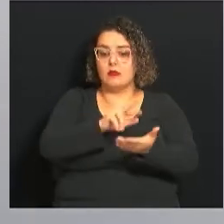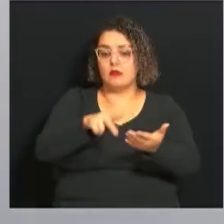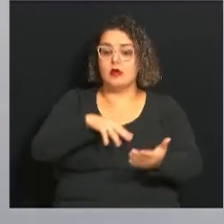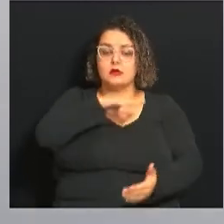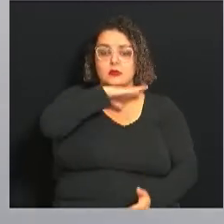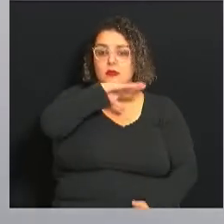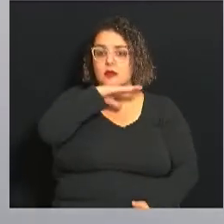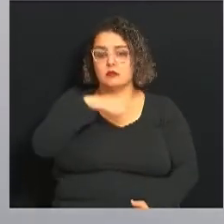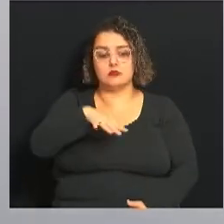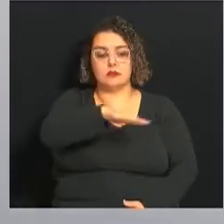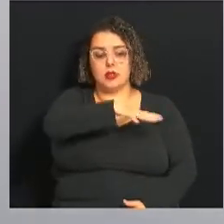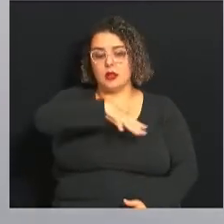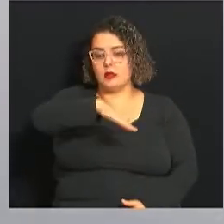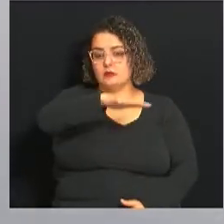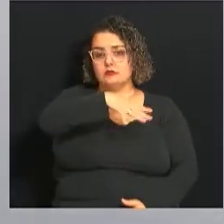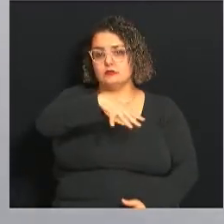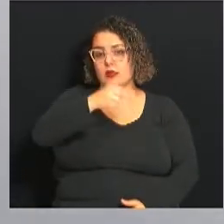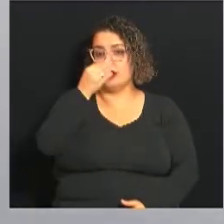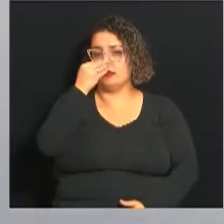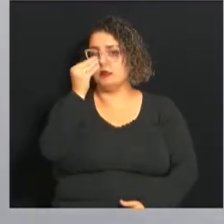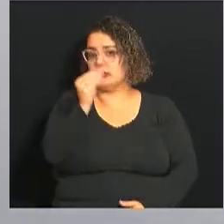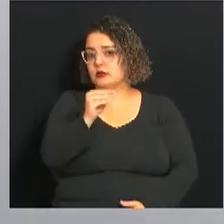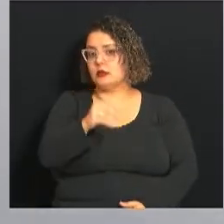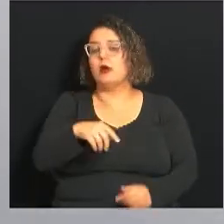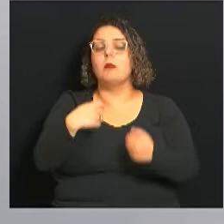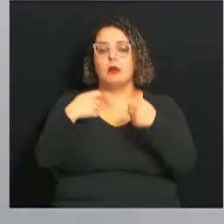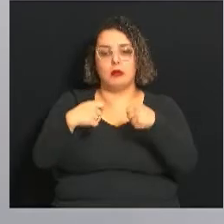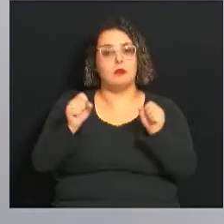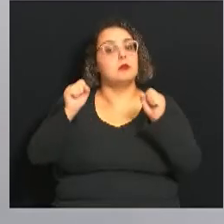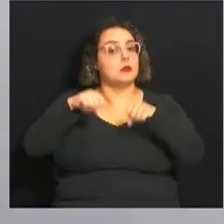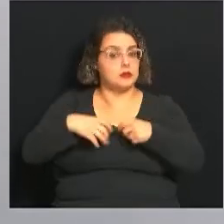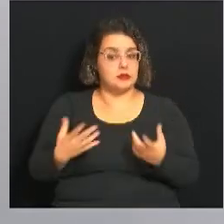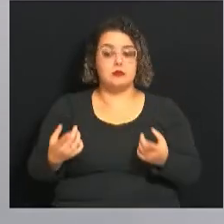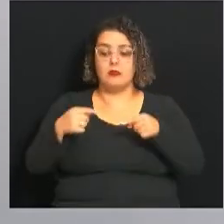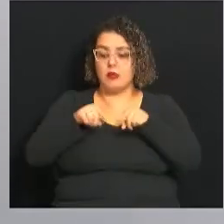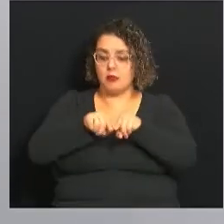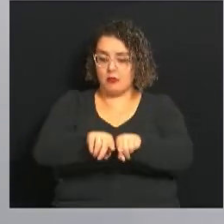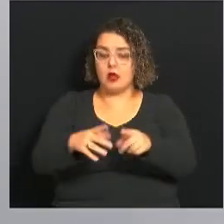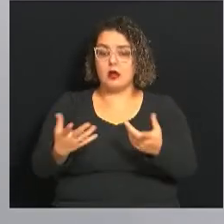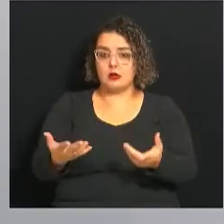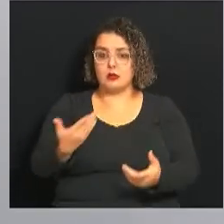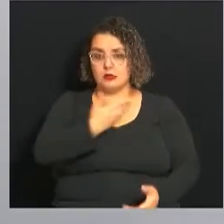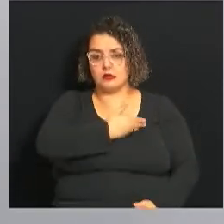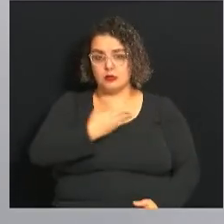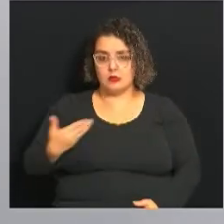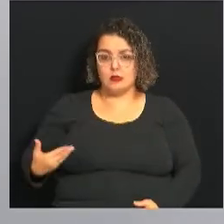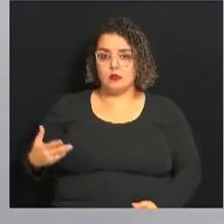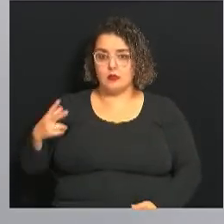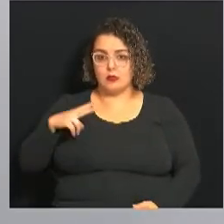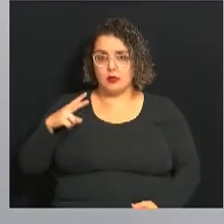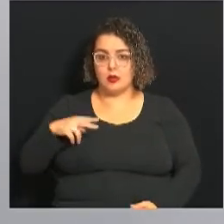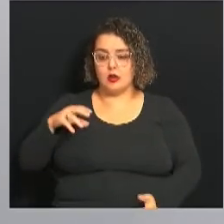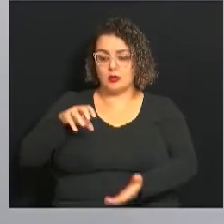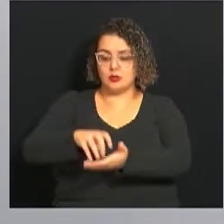na região. Então, nós precisamos sim fazer uma parceria entre o público, o privado, as ONGs, as clínicas